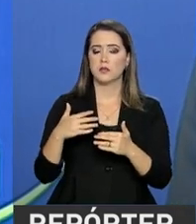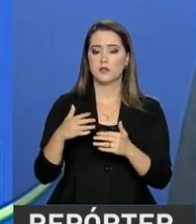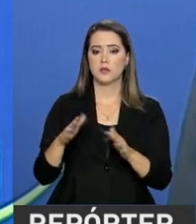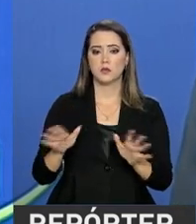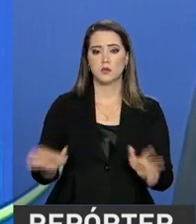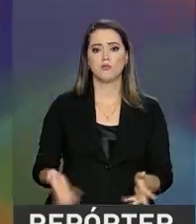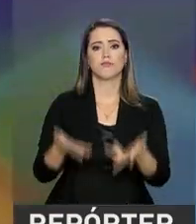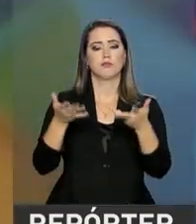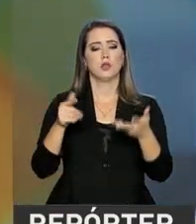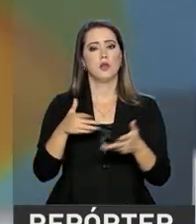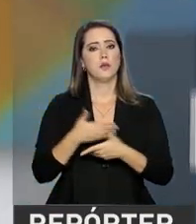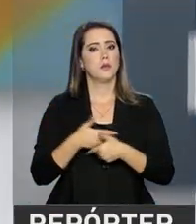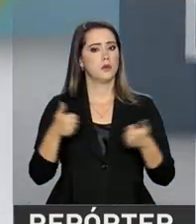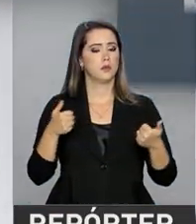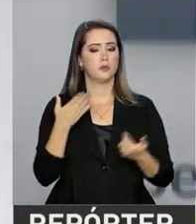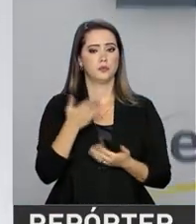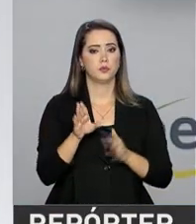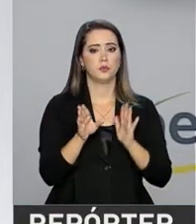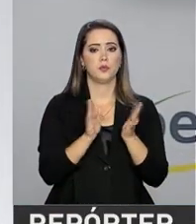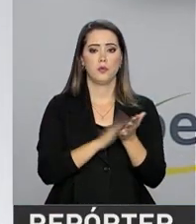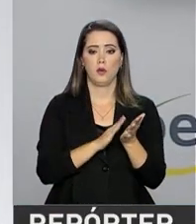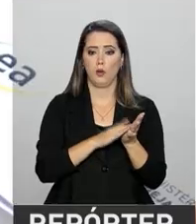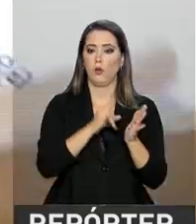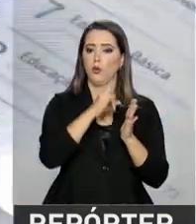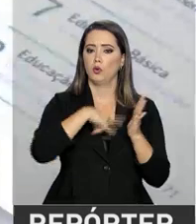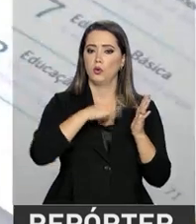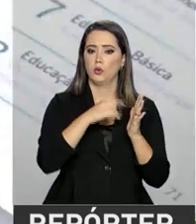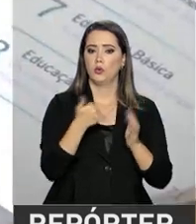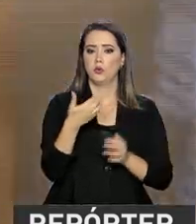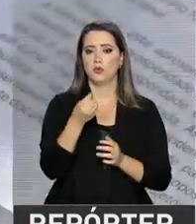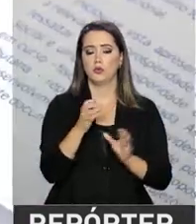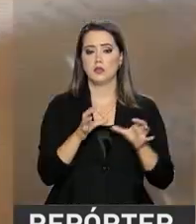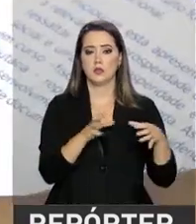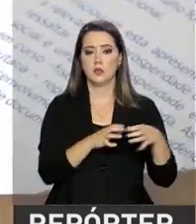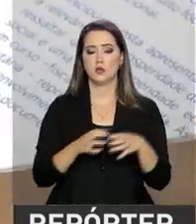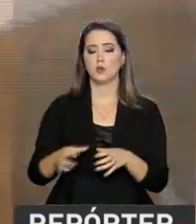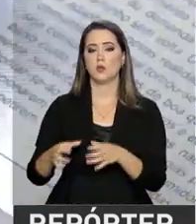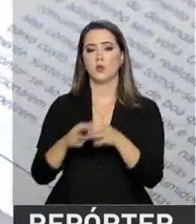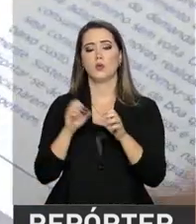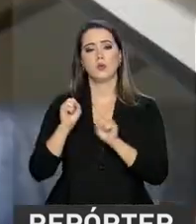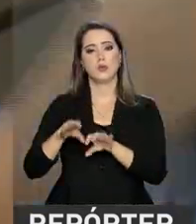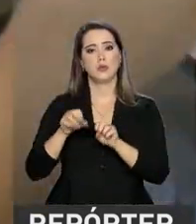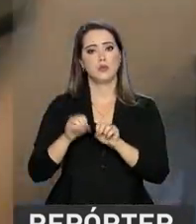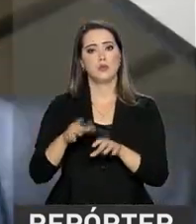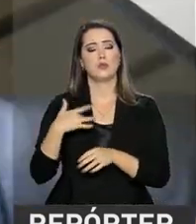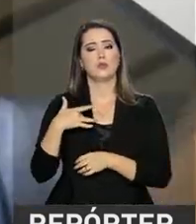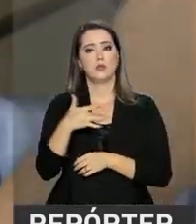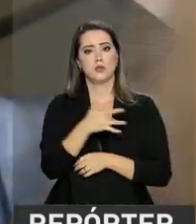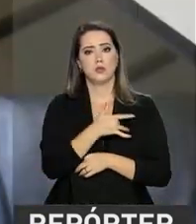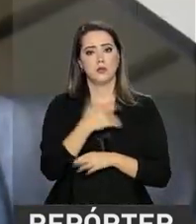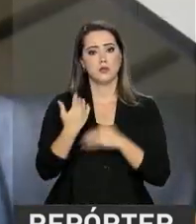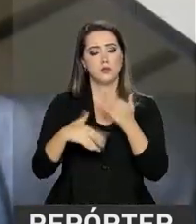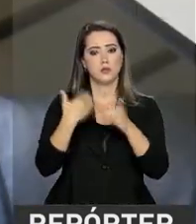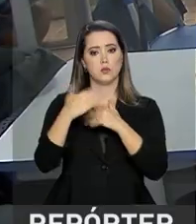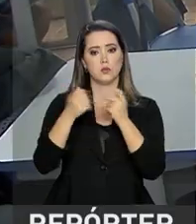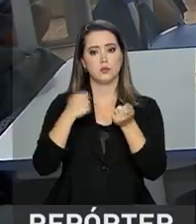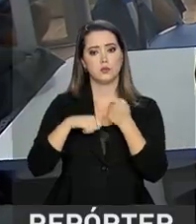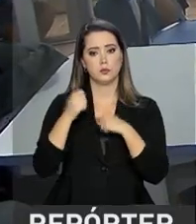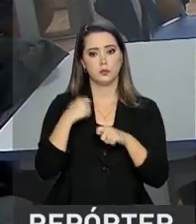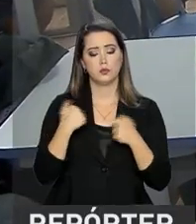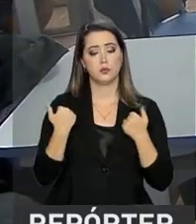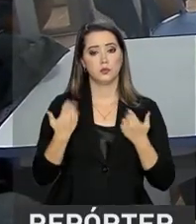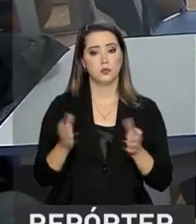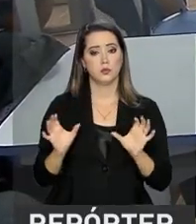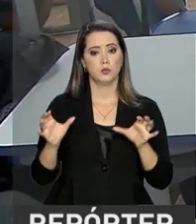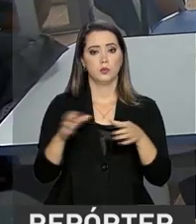e melhor. O documento tem propostas para 16 áreas, entre elas educação, saúde e crescimento econômico.